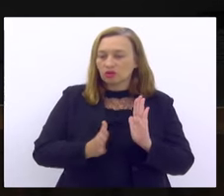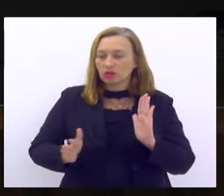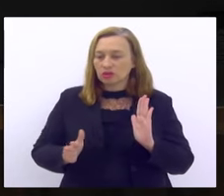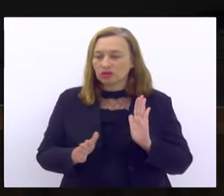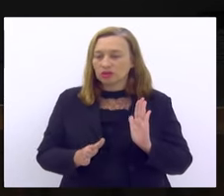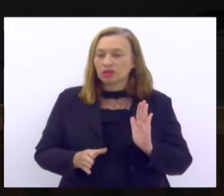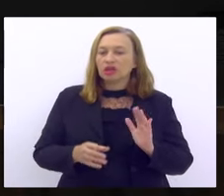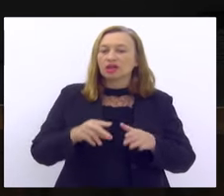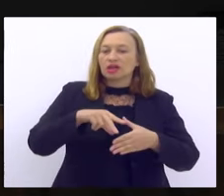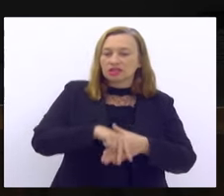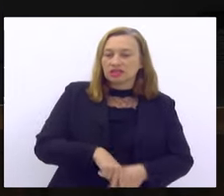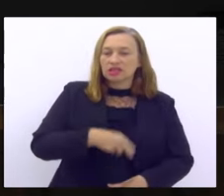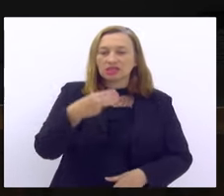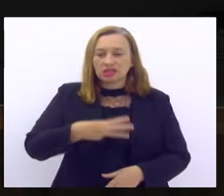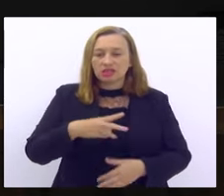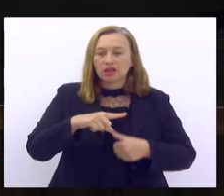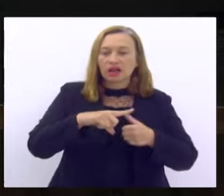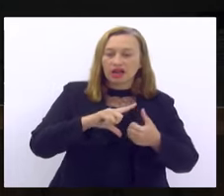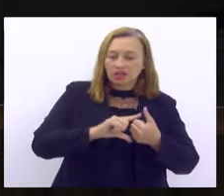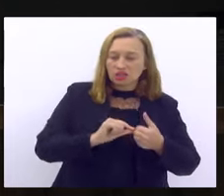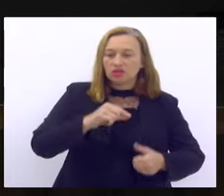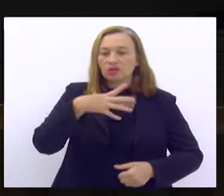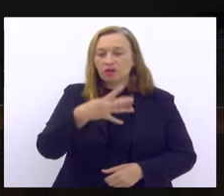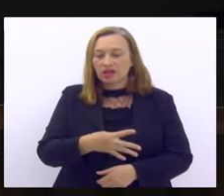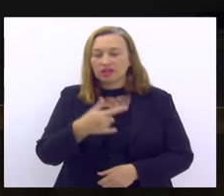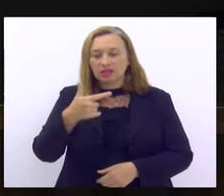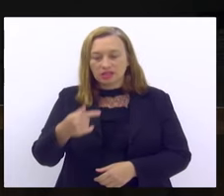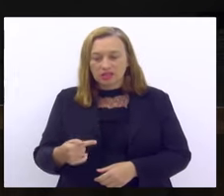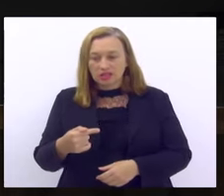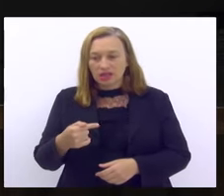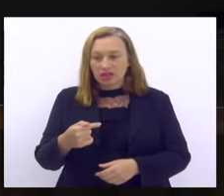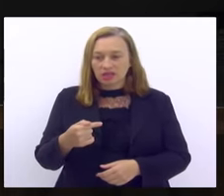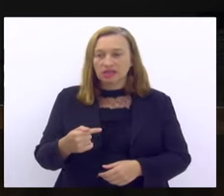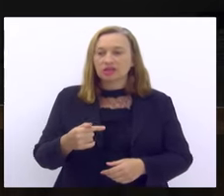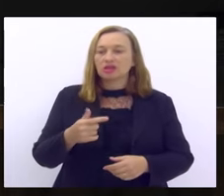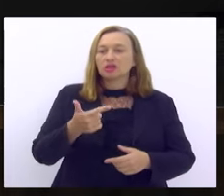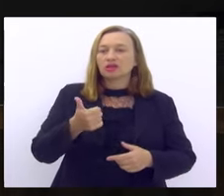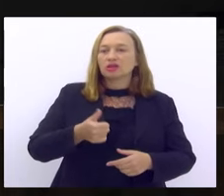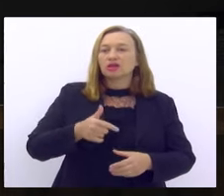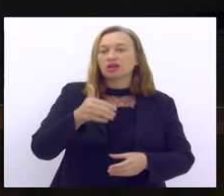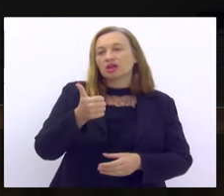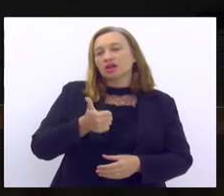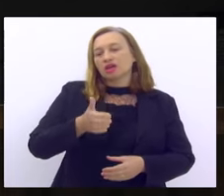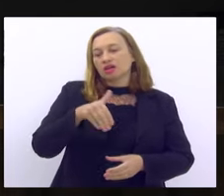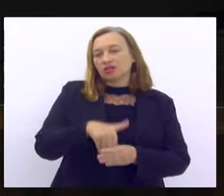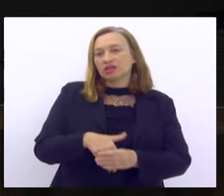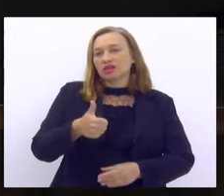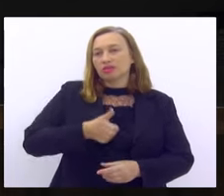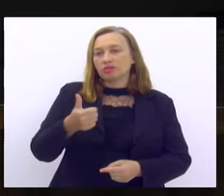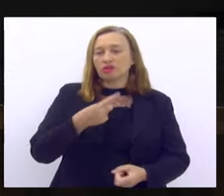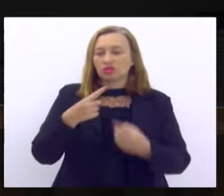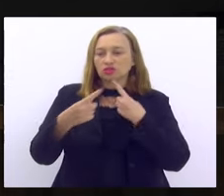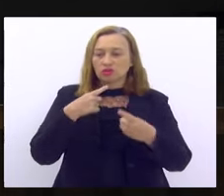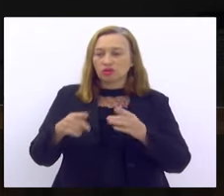inciso 3º do artigo 47 do Regimento Interno, em tramitação ordinária, em votação e primeira discussão, projeto de lei